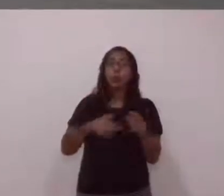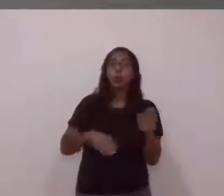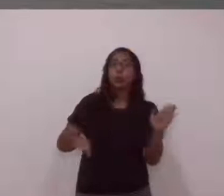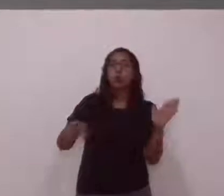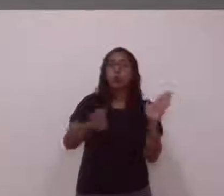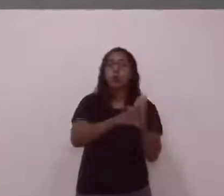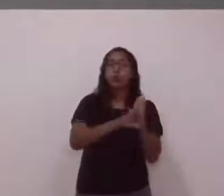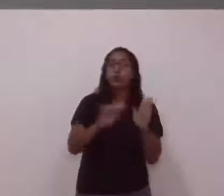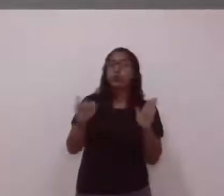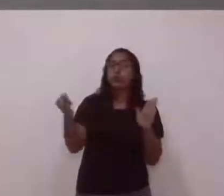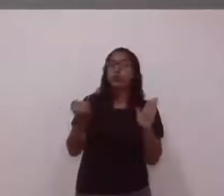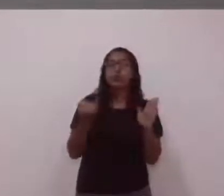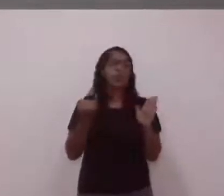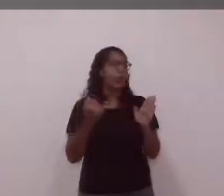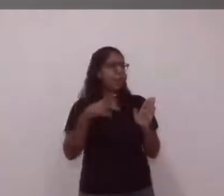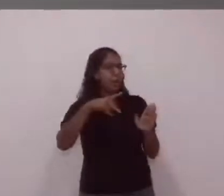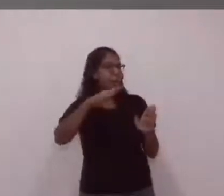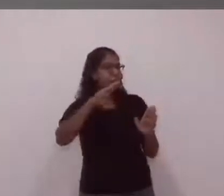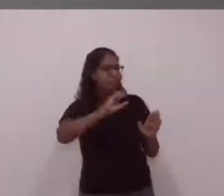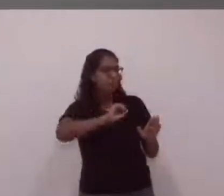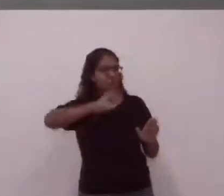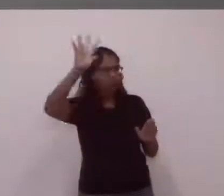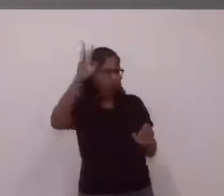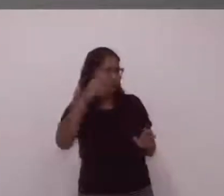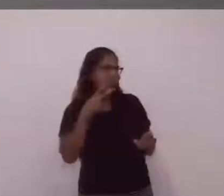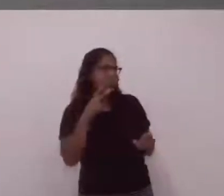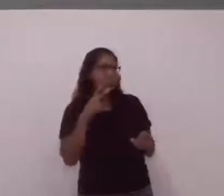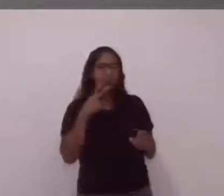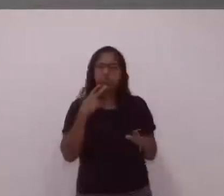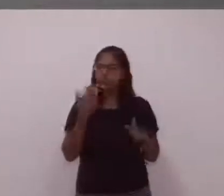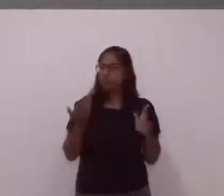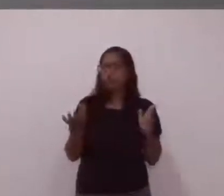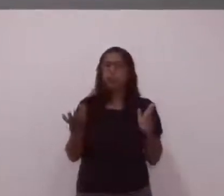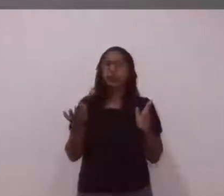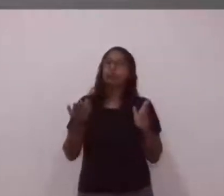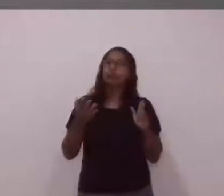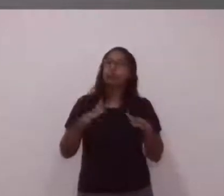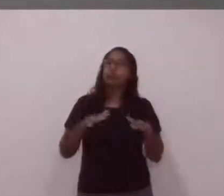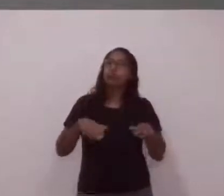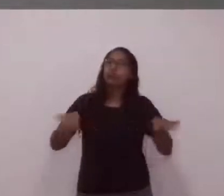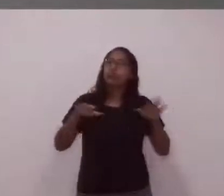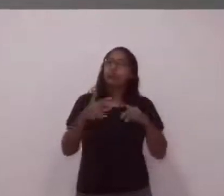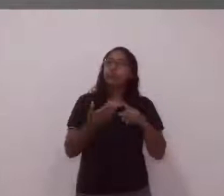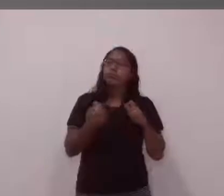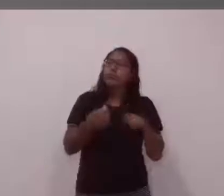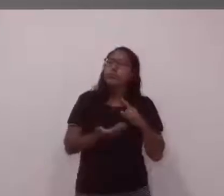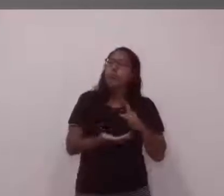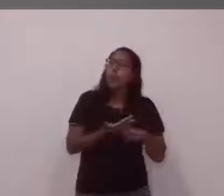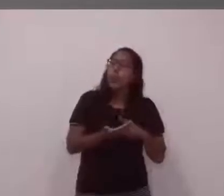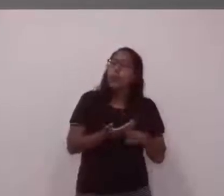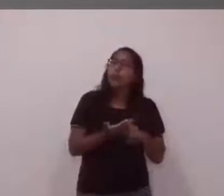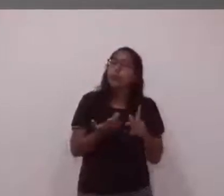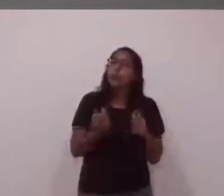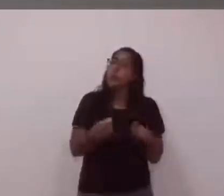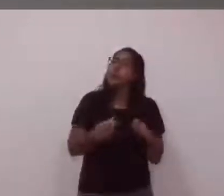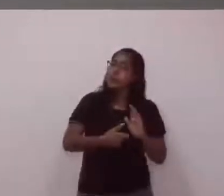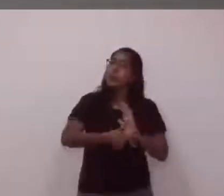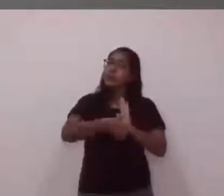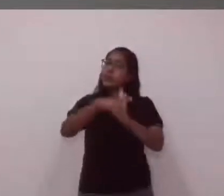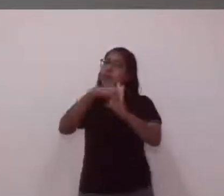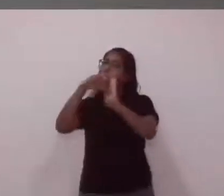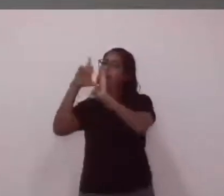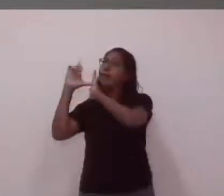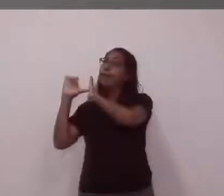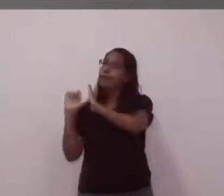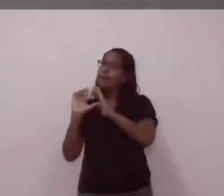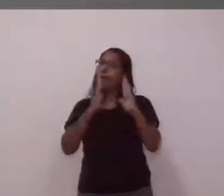polícia militar vai embora de Vinhedo já estava essa base de negociação eu acho que deveria ter visto isso antes toda essa reforma